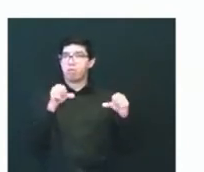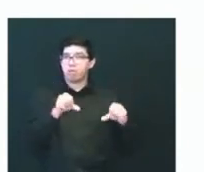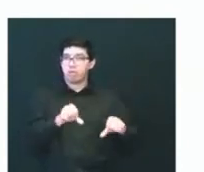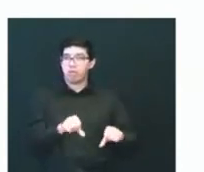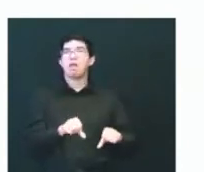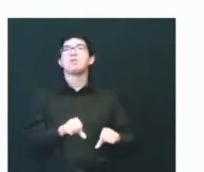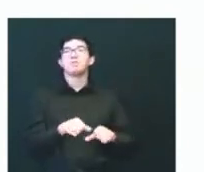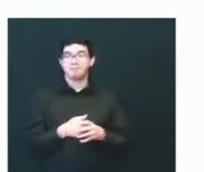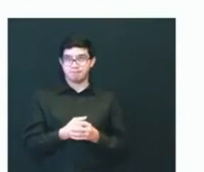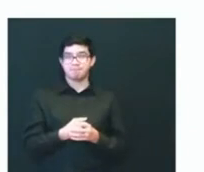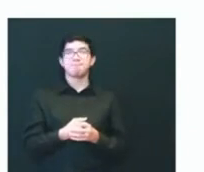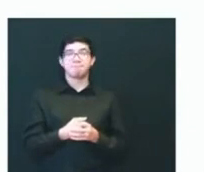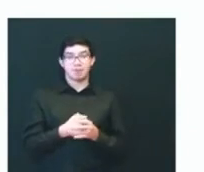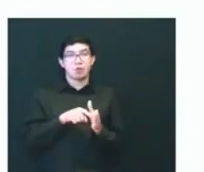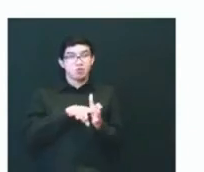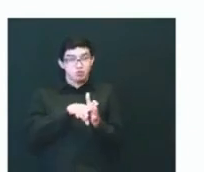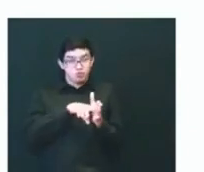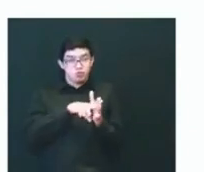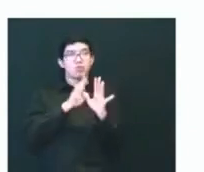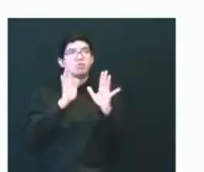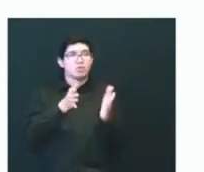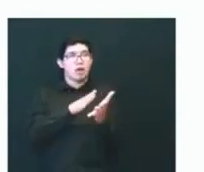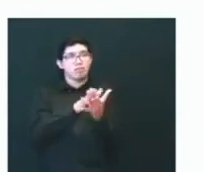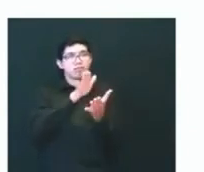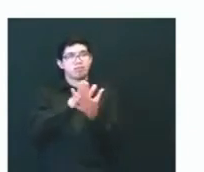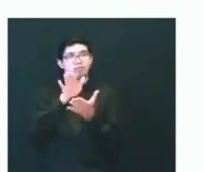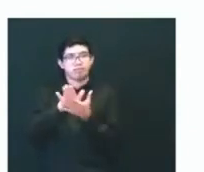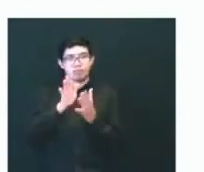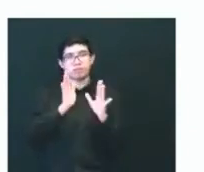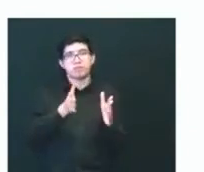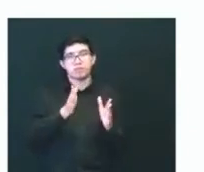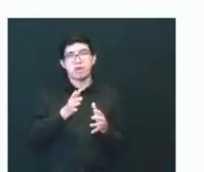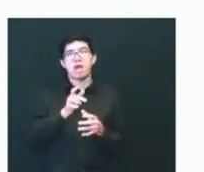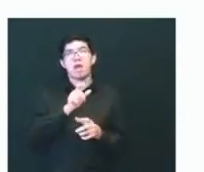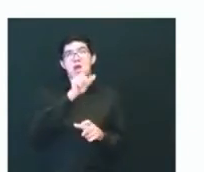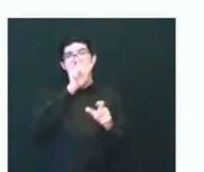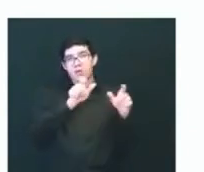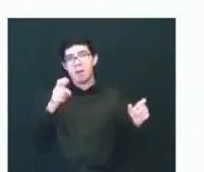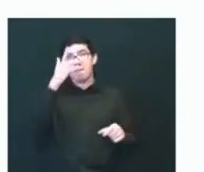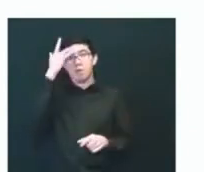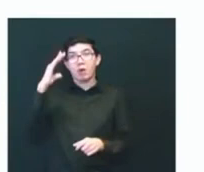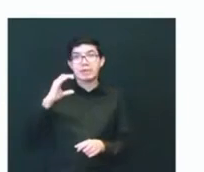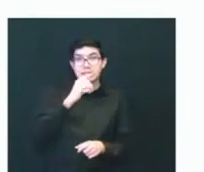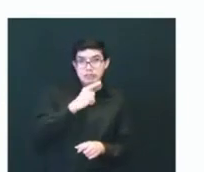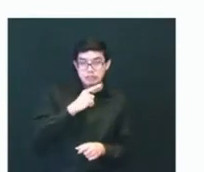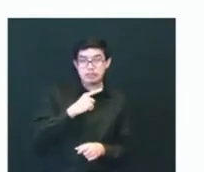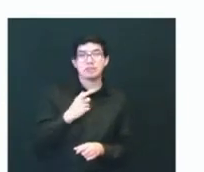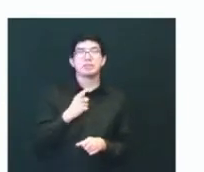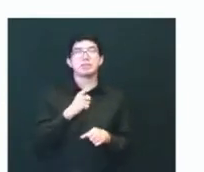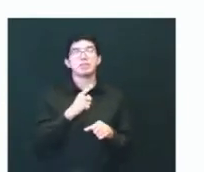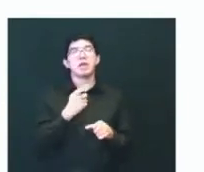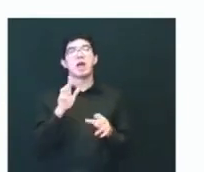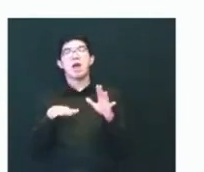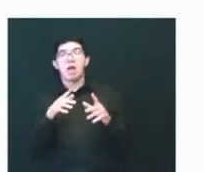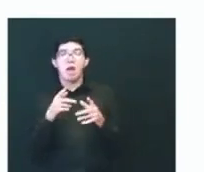consequências. Isso aqui são estudos mesmo que já tem, com relatos com pacientes, com estudos de caso